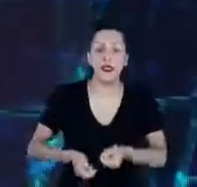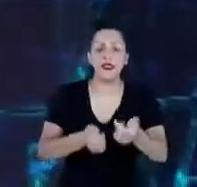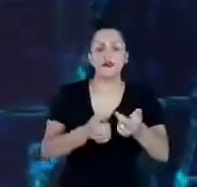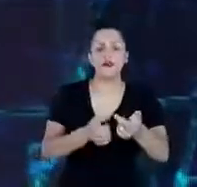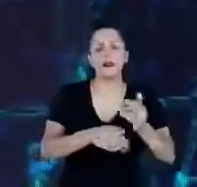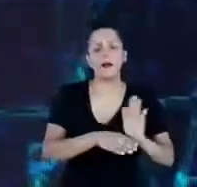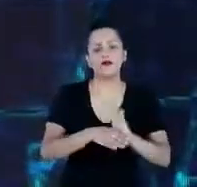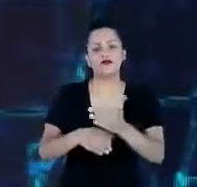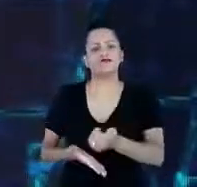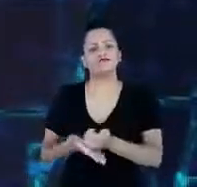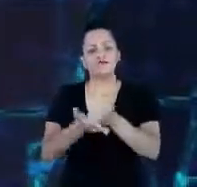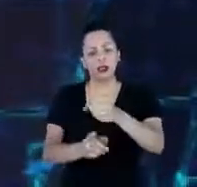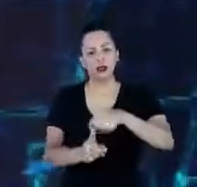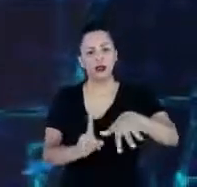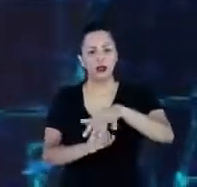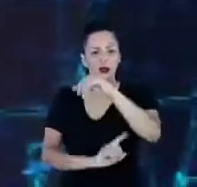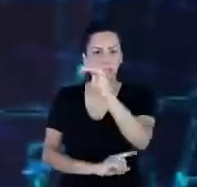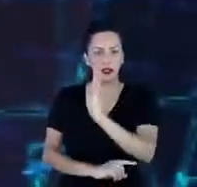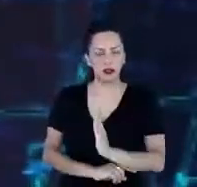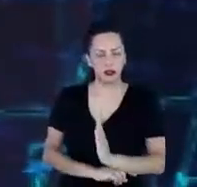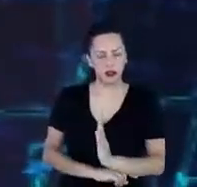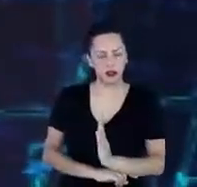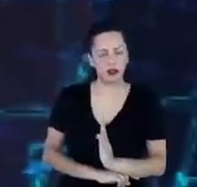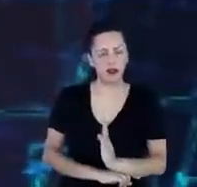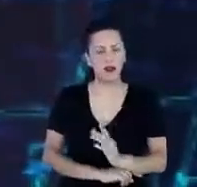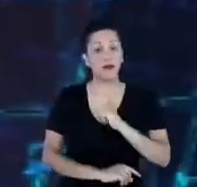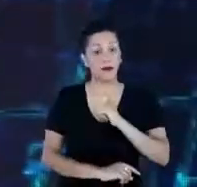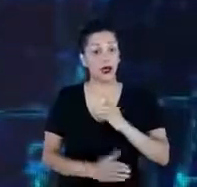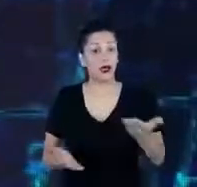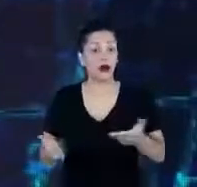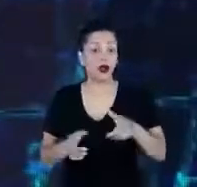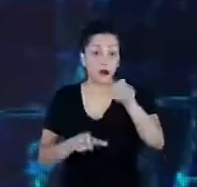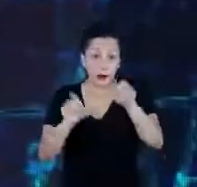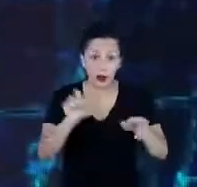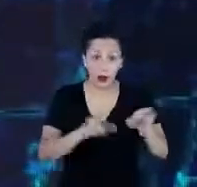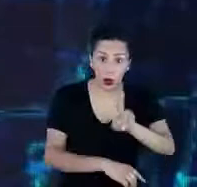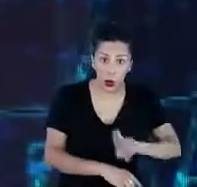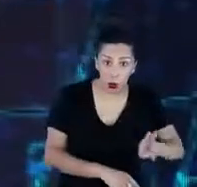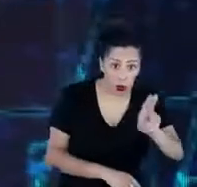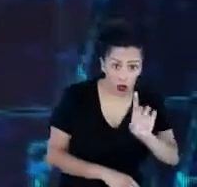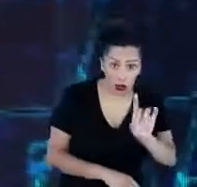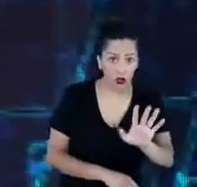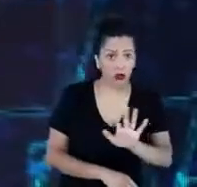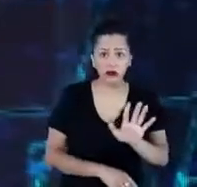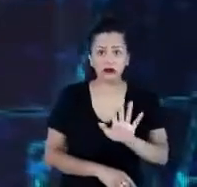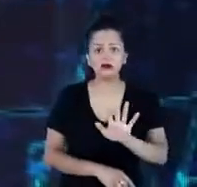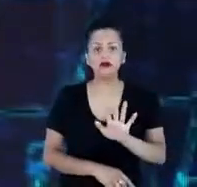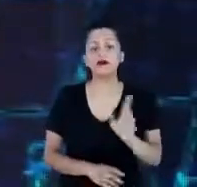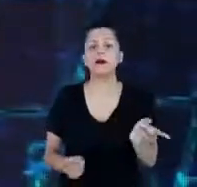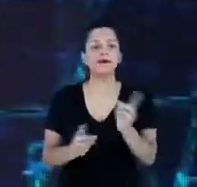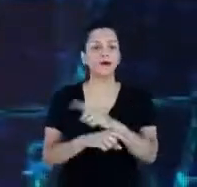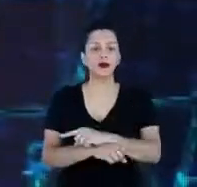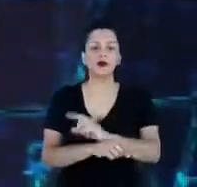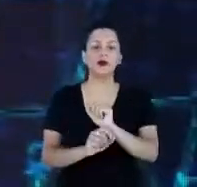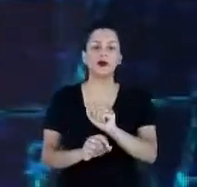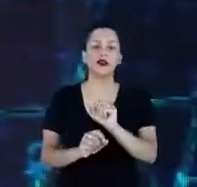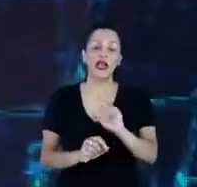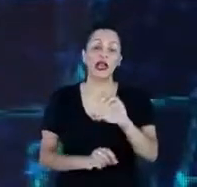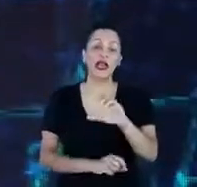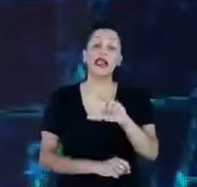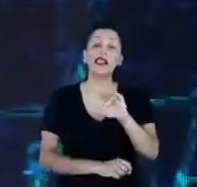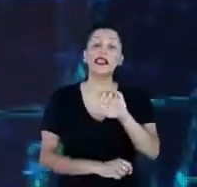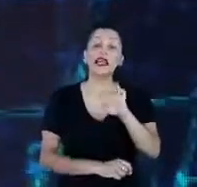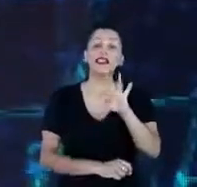ao consumidor que agora Não chamamos mais consumidor estamos virando vivendo o Gustavo estrela a era do cliente de